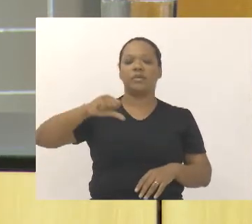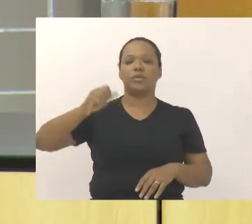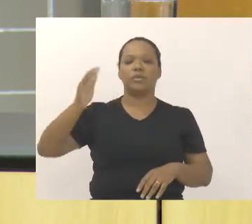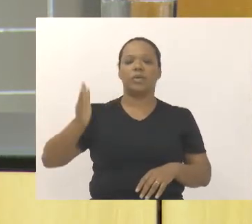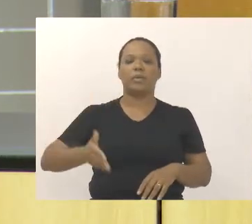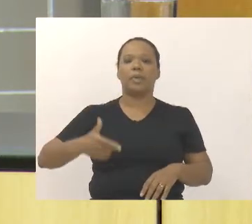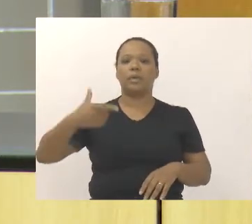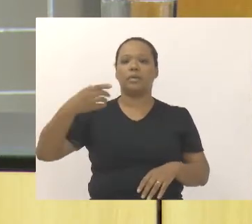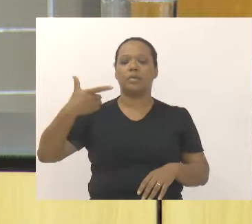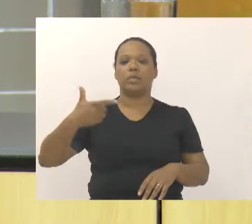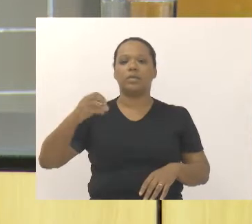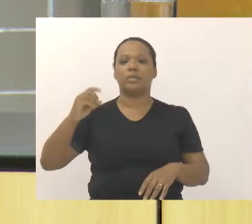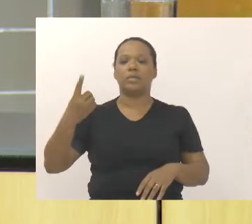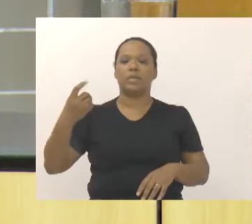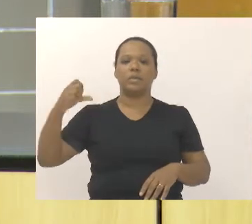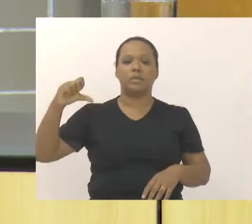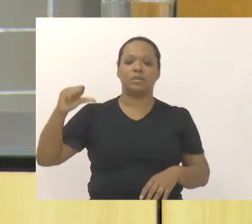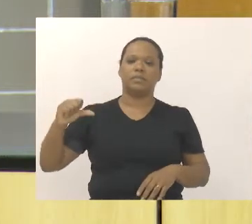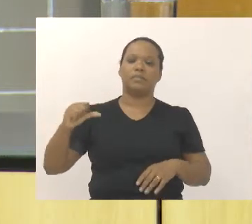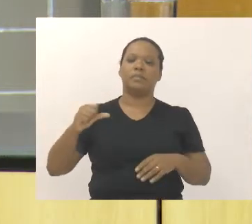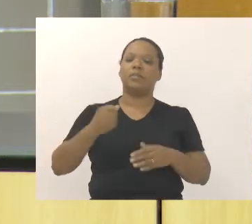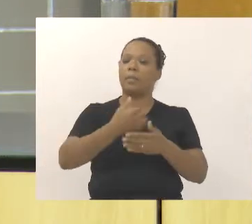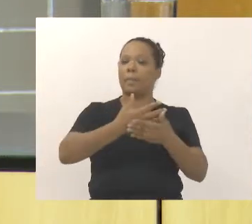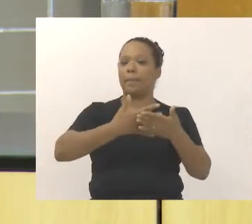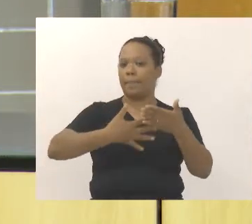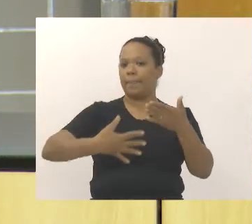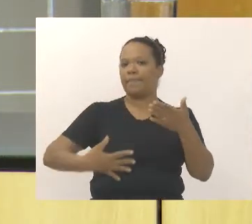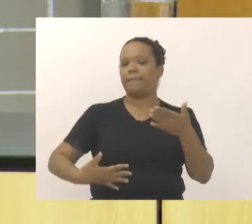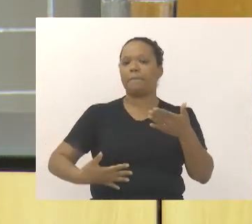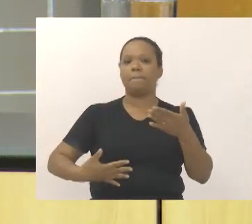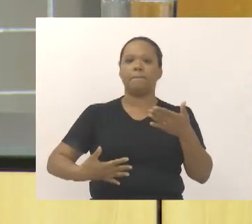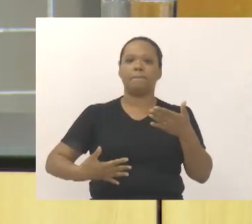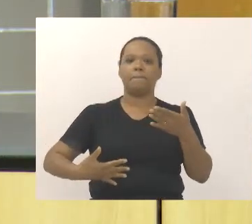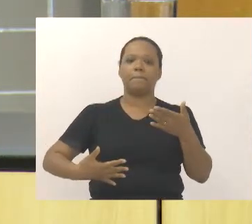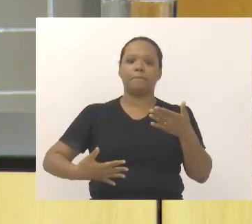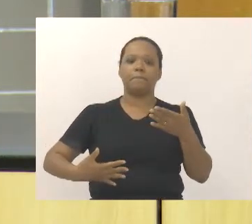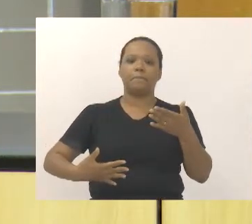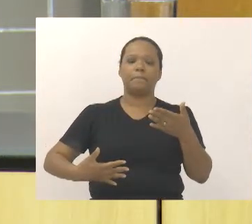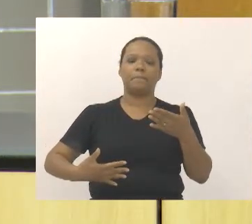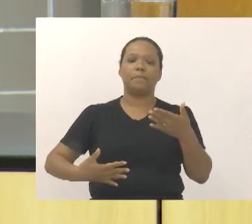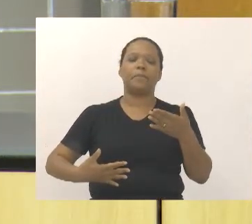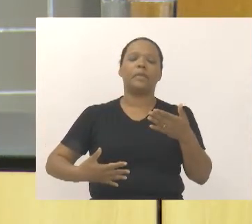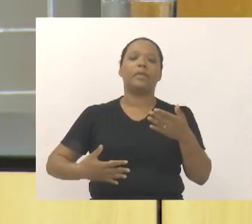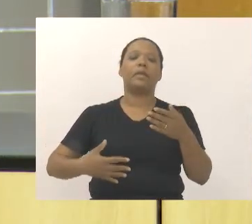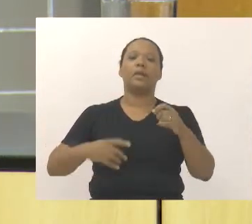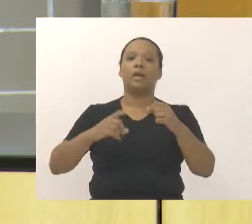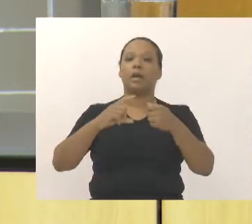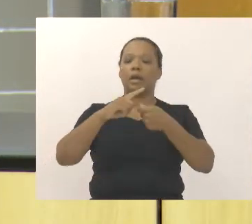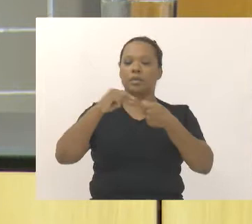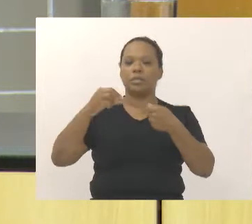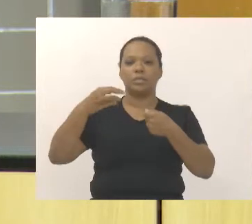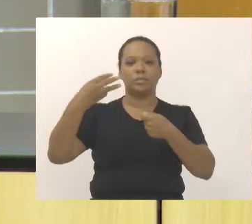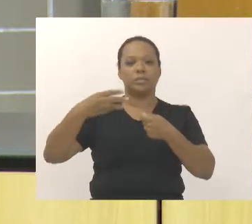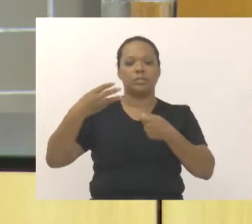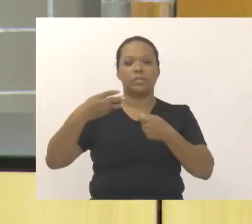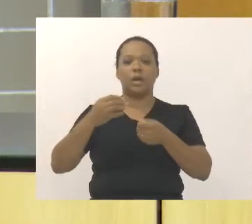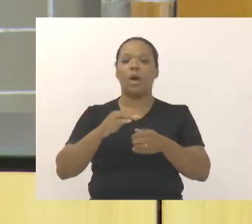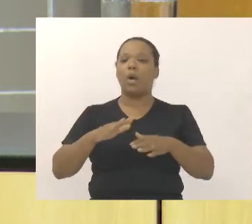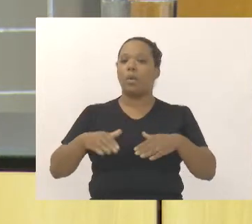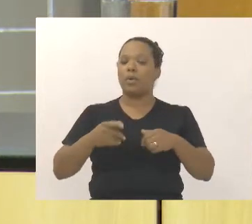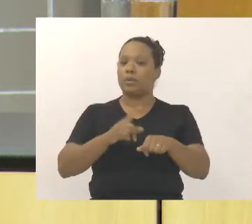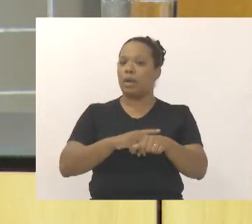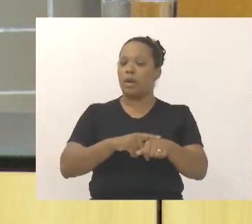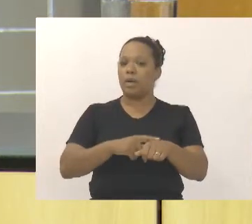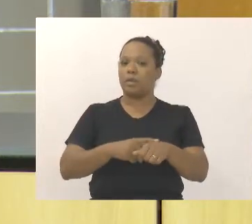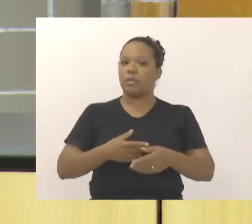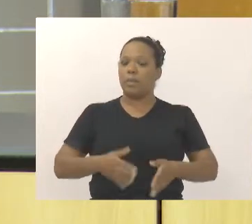29/2019. Passa a ter a seguinte redação. Artigo 3º. Quando no trabalho de